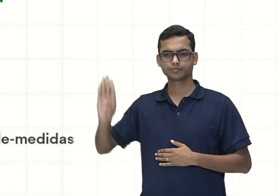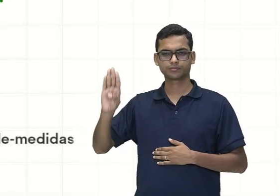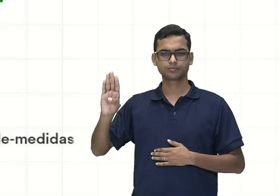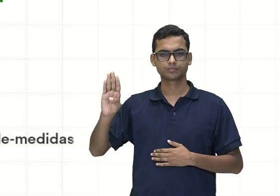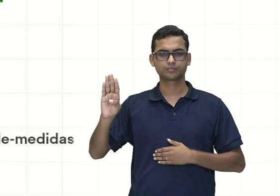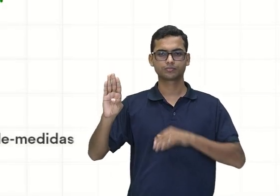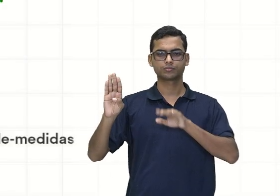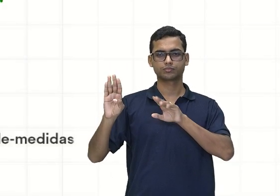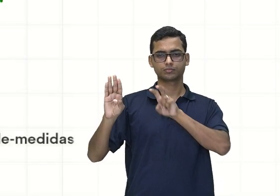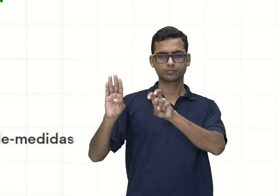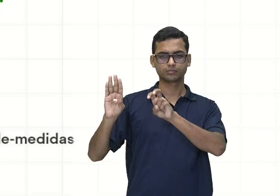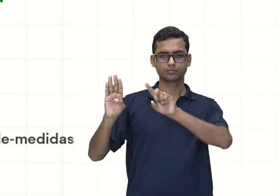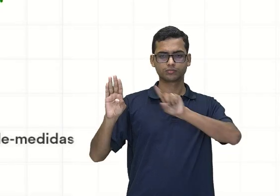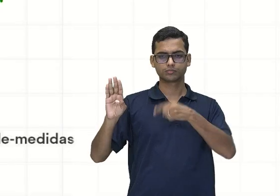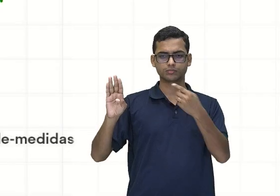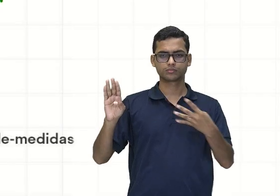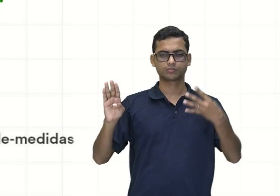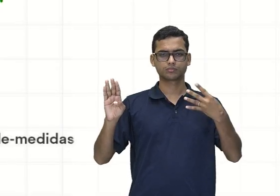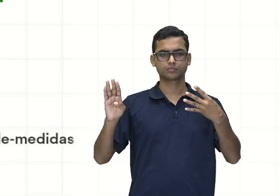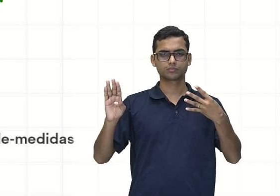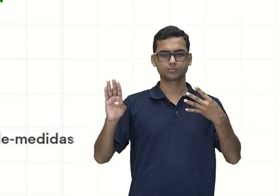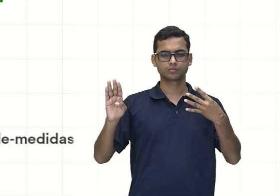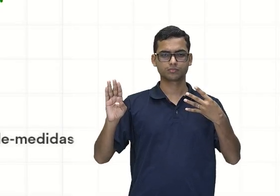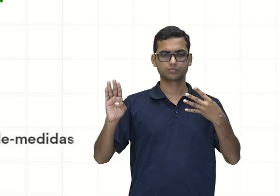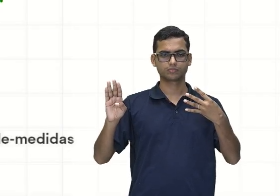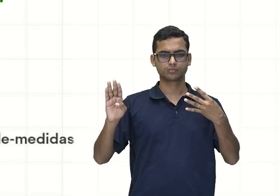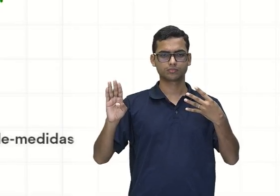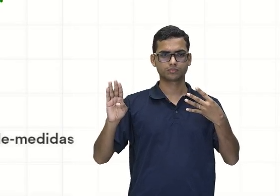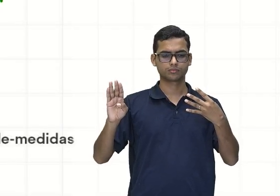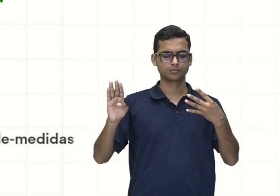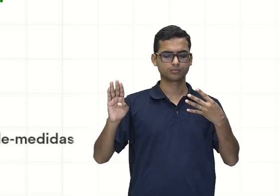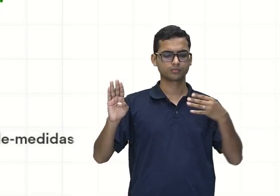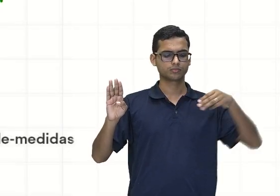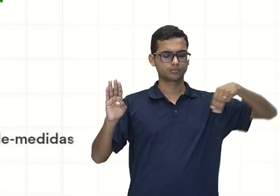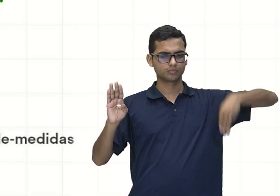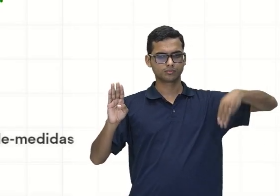aí. Minha letra B é